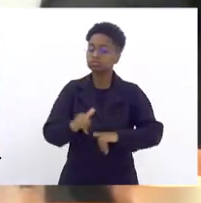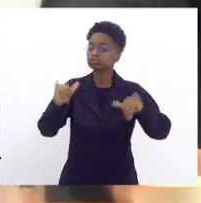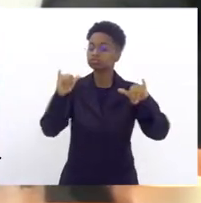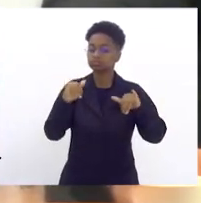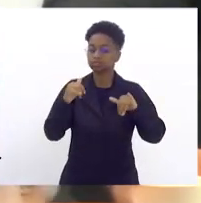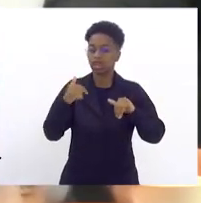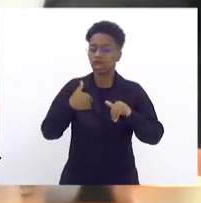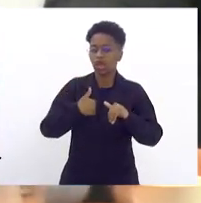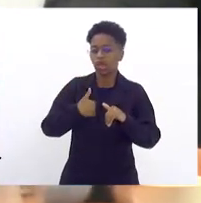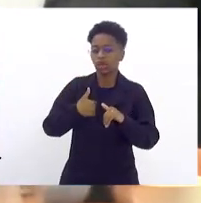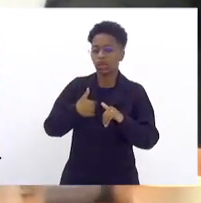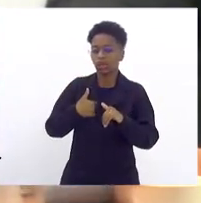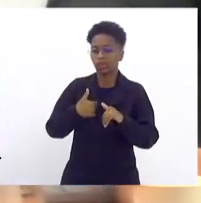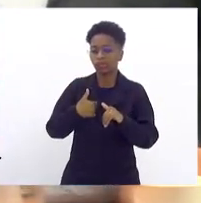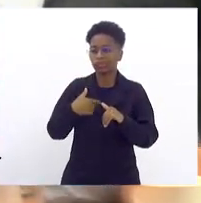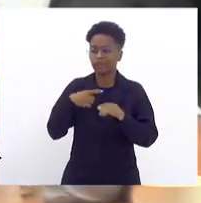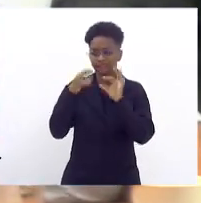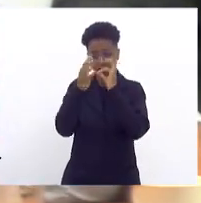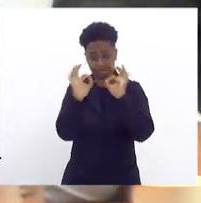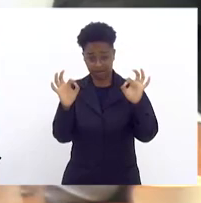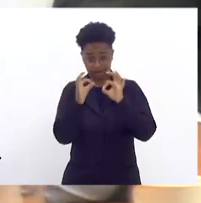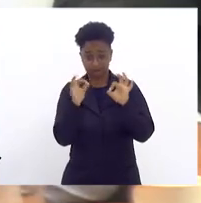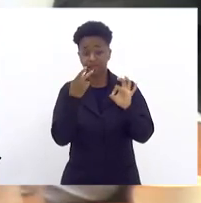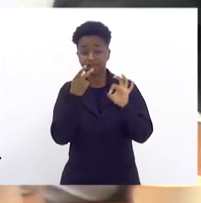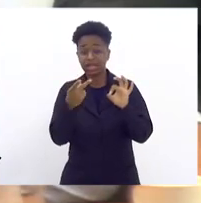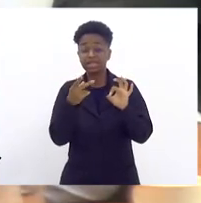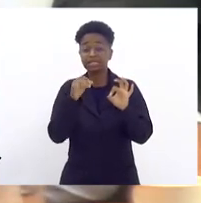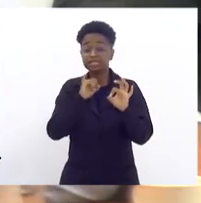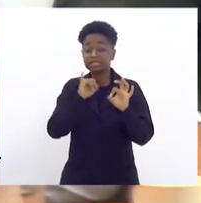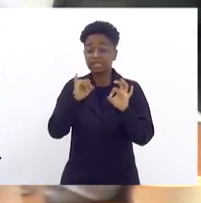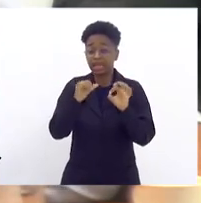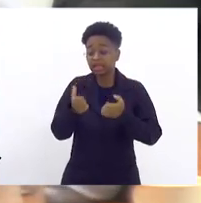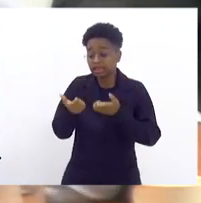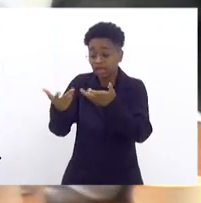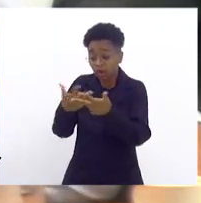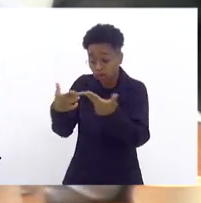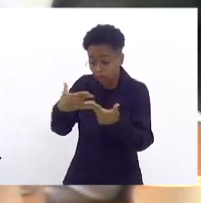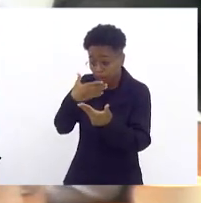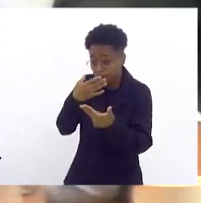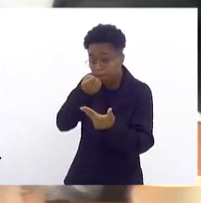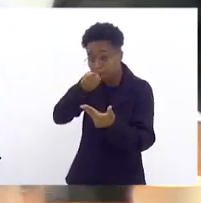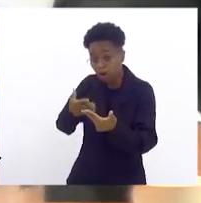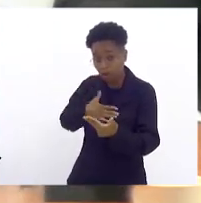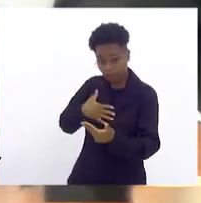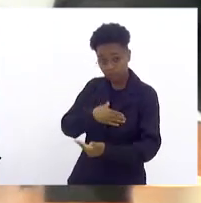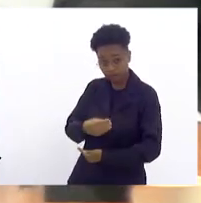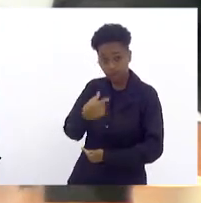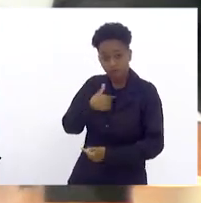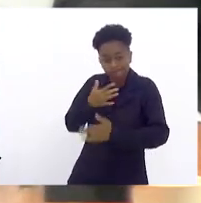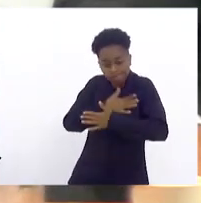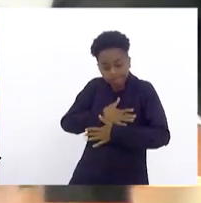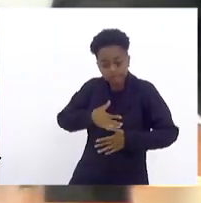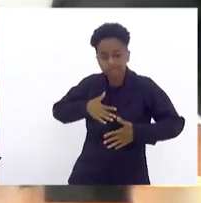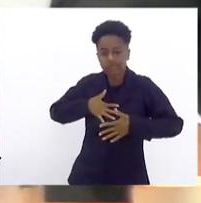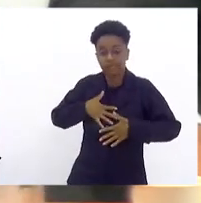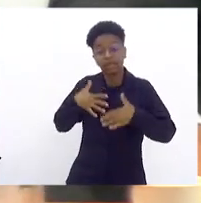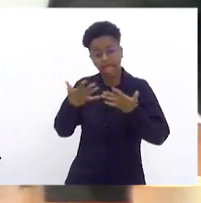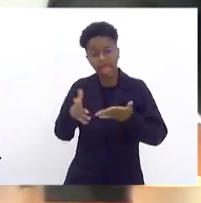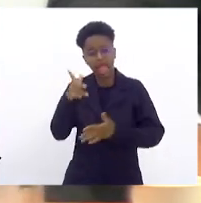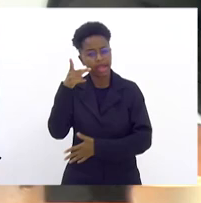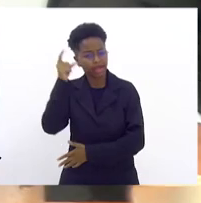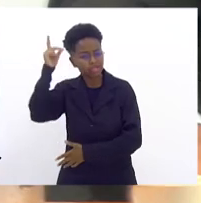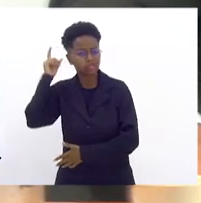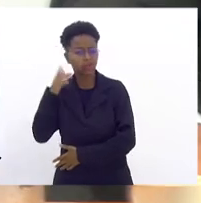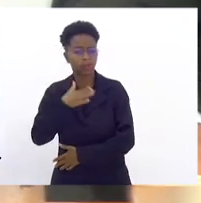Eu costumo ter um ditado quem meu filho beija a minha boca adoça você é antigo e o doutor Renato meu filho